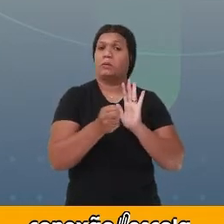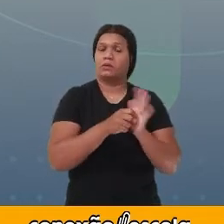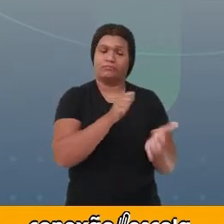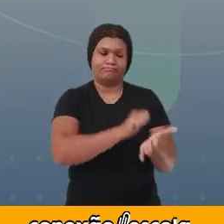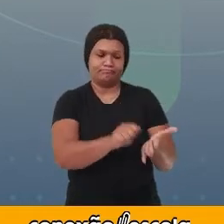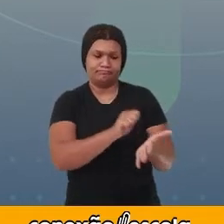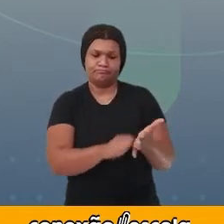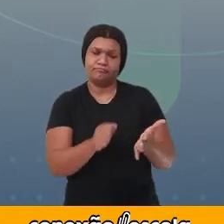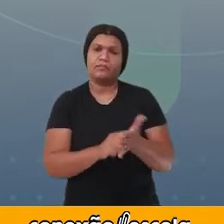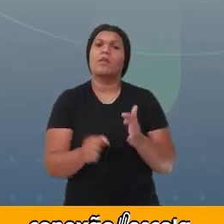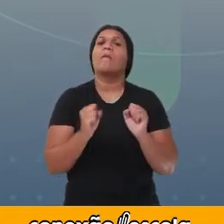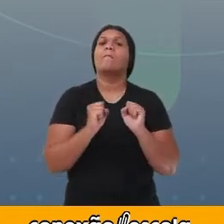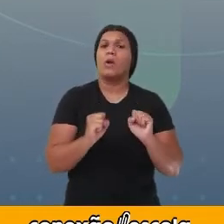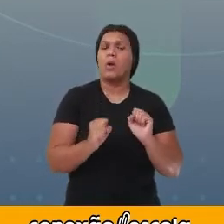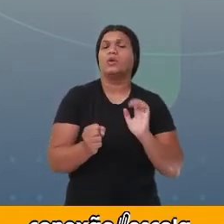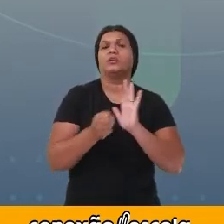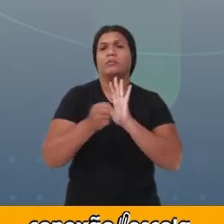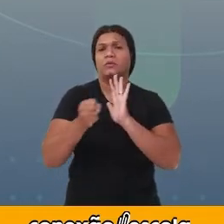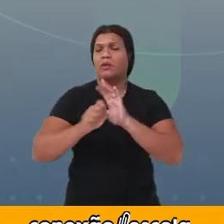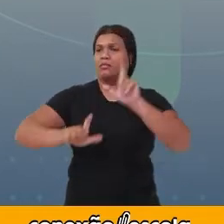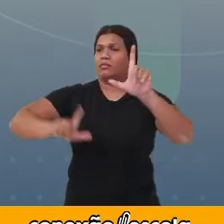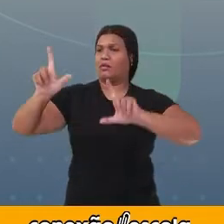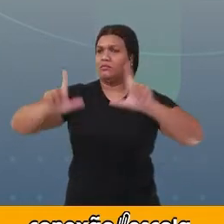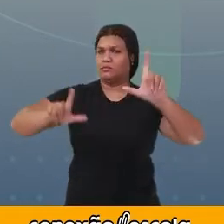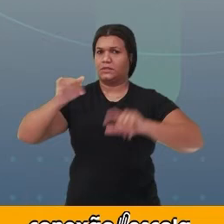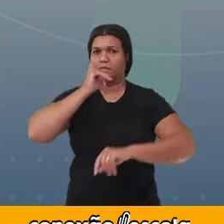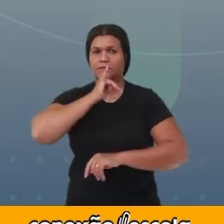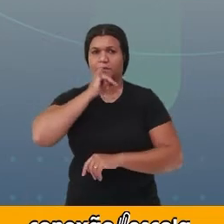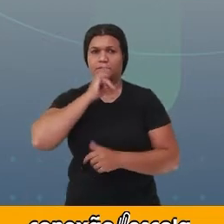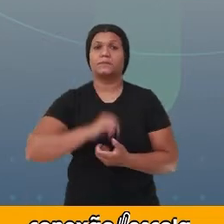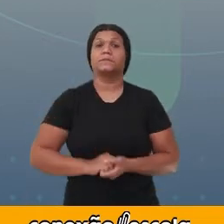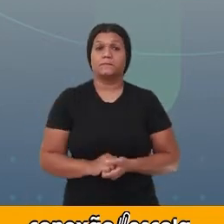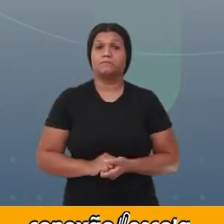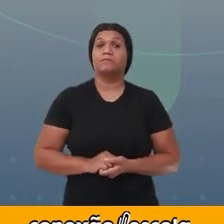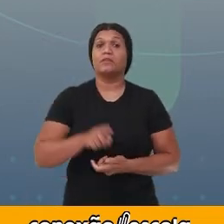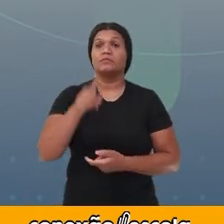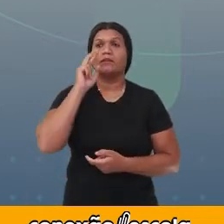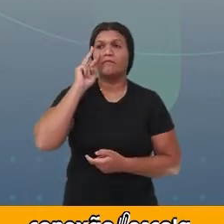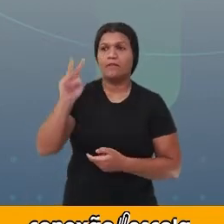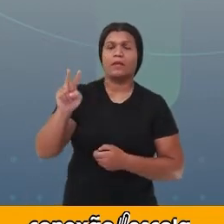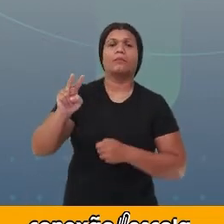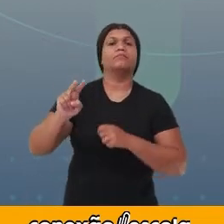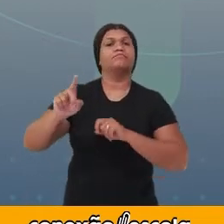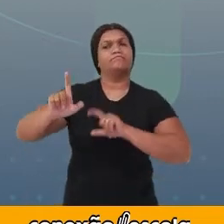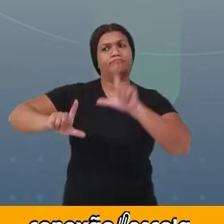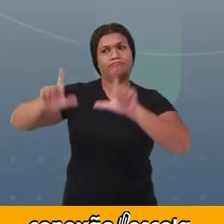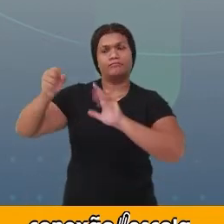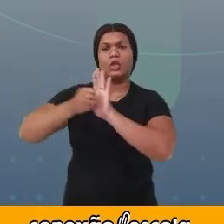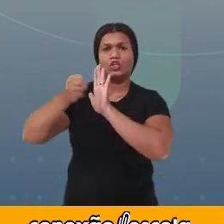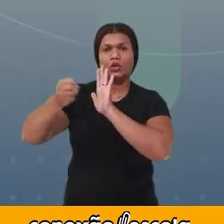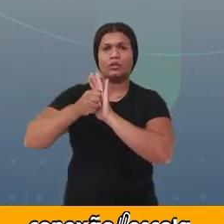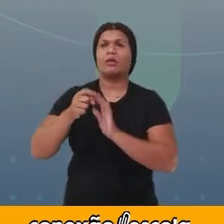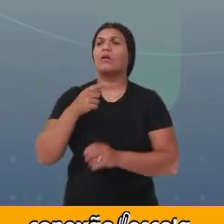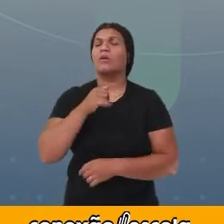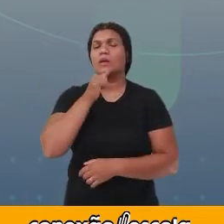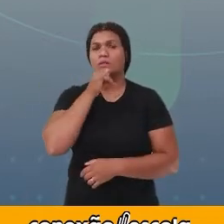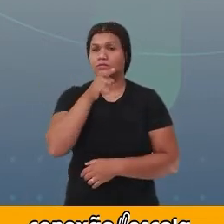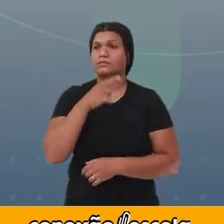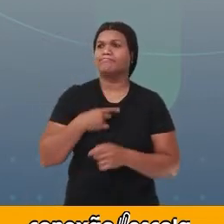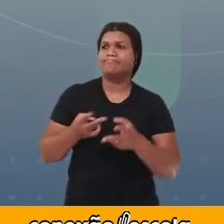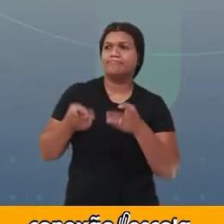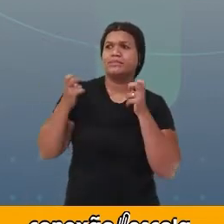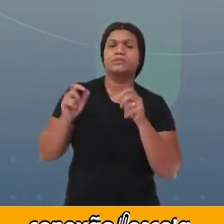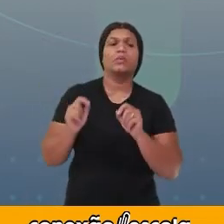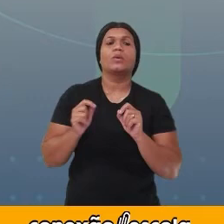seja a reportagem televisionada, por exemplo. Quando você assiste um programa jornalístico, por exemplo, você pode notar